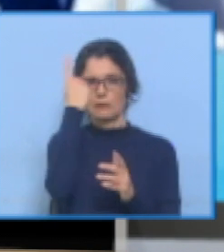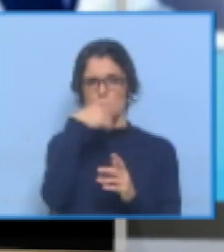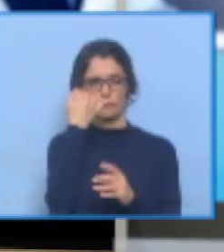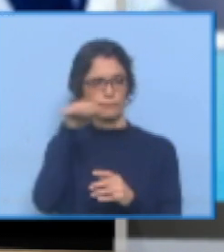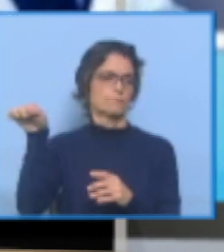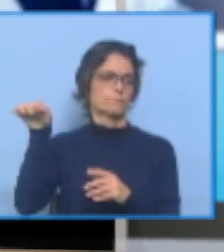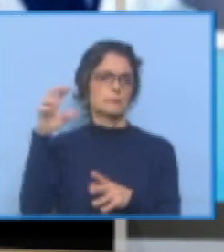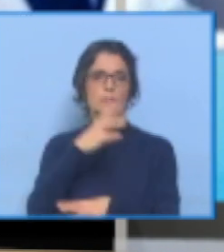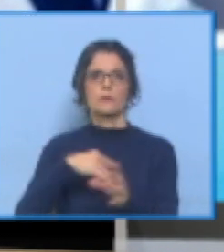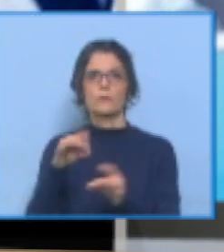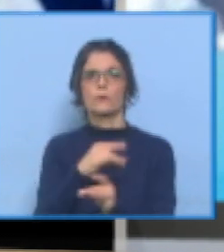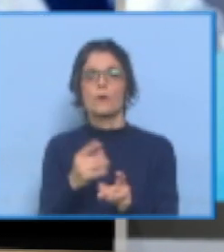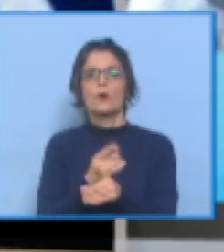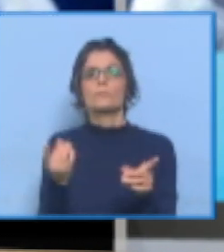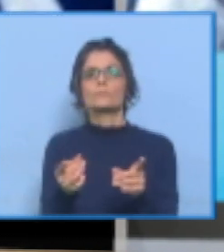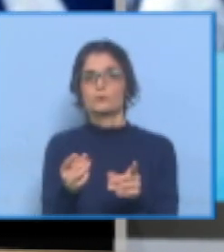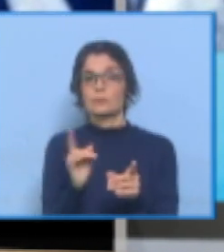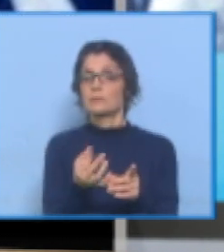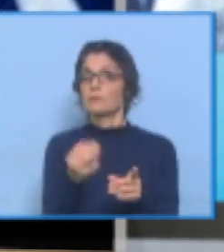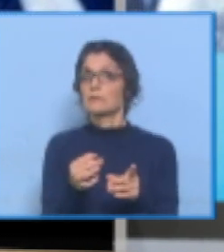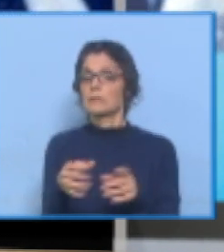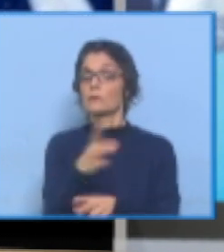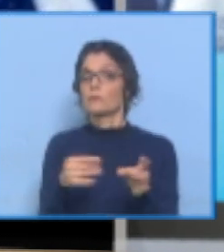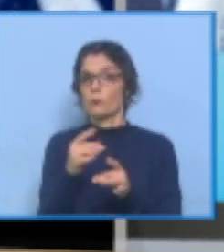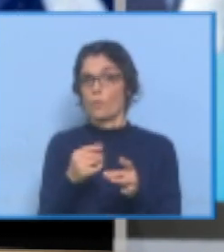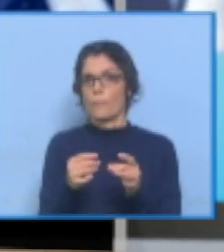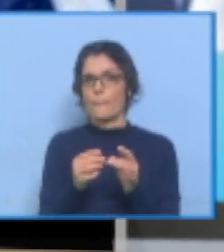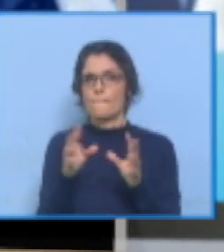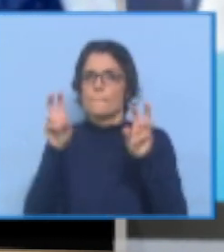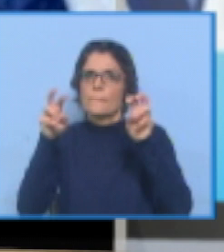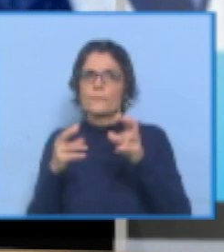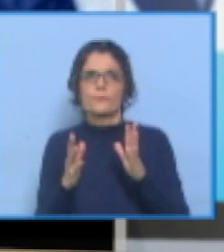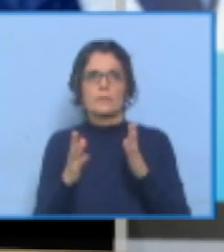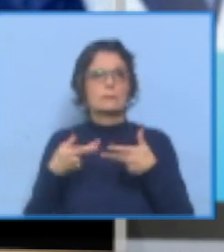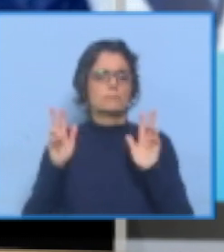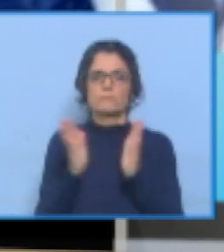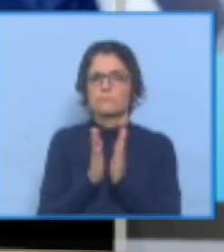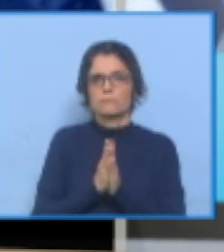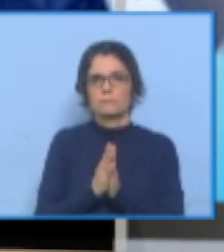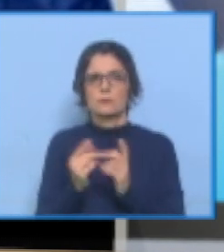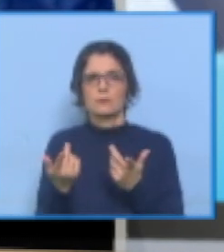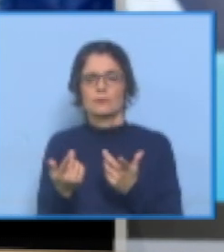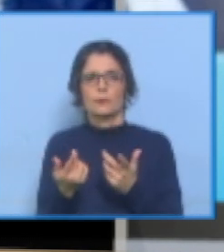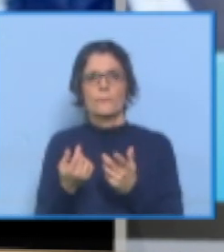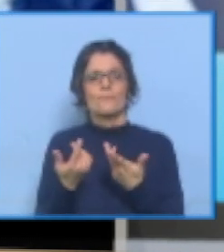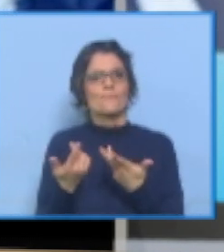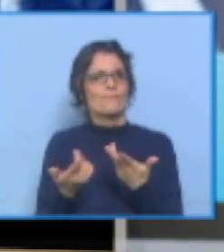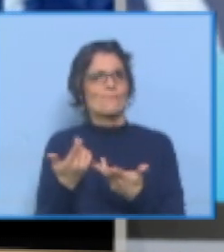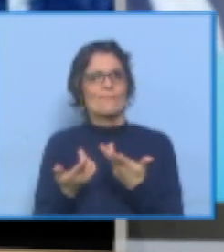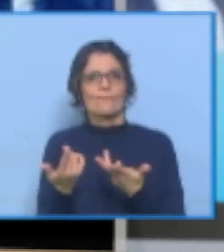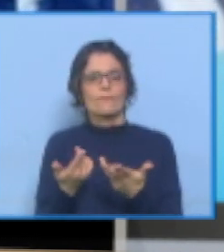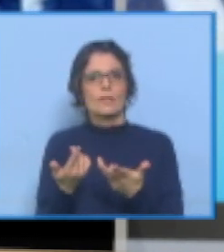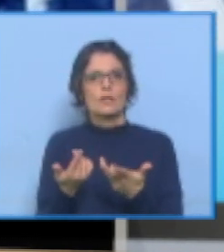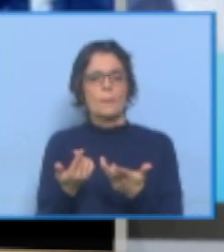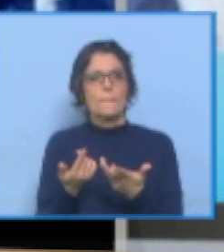muito importante, porque, de facto, na Europa assistimos que esta questão da liberdade religiosa, pelos meios de comunicação social, pelos próprios governos, é posta